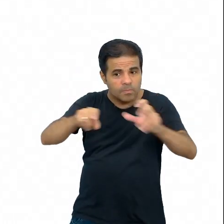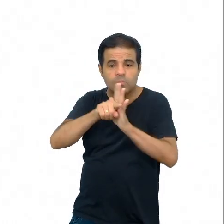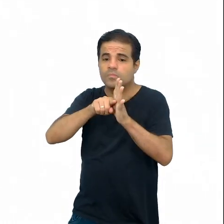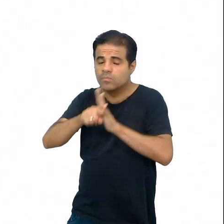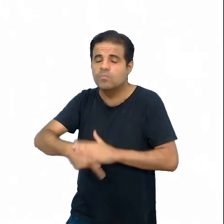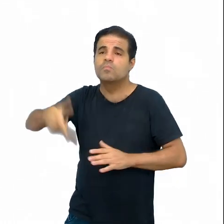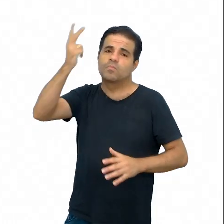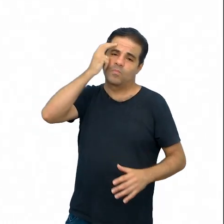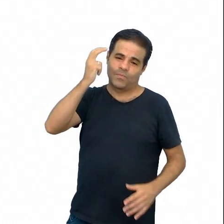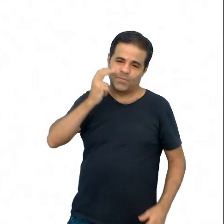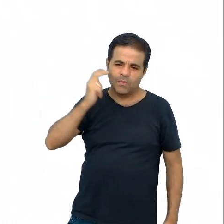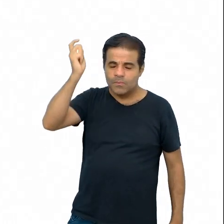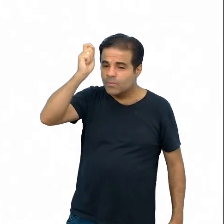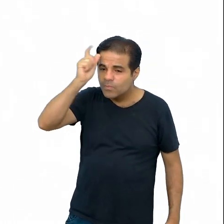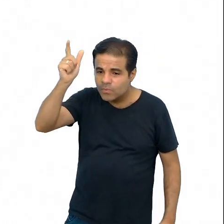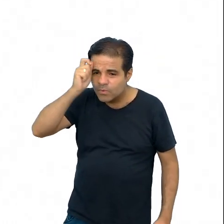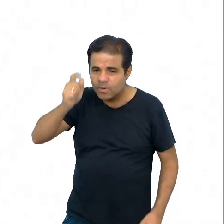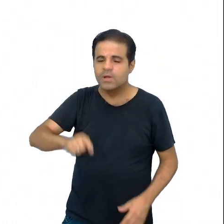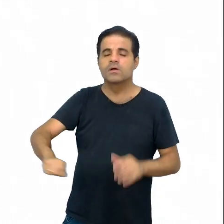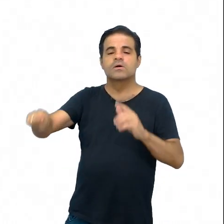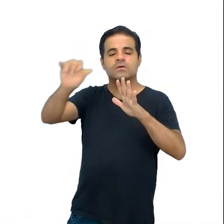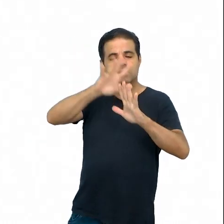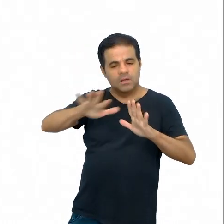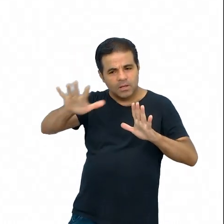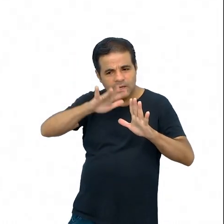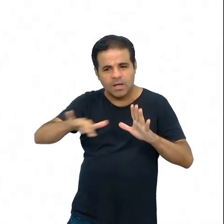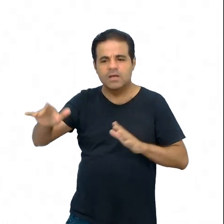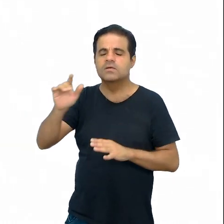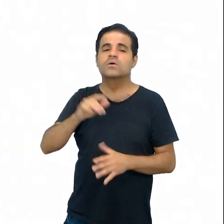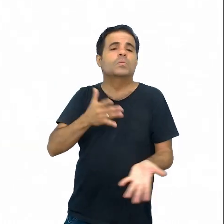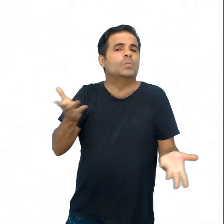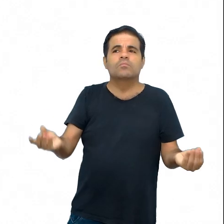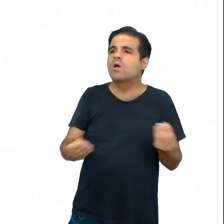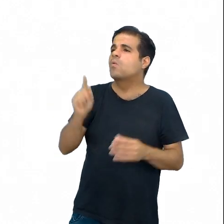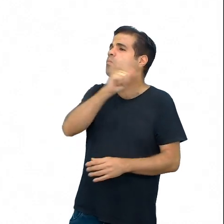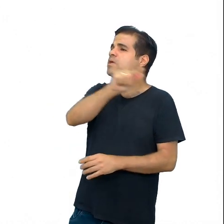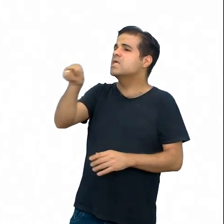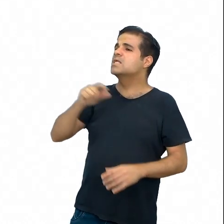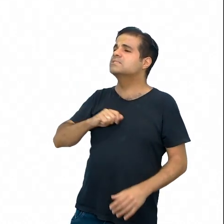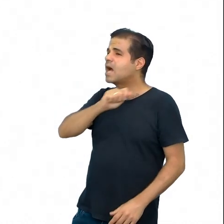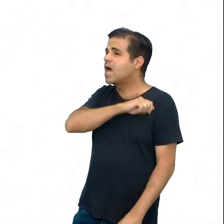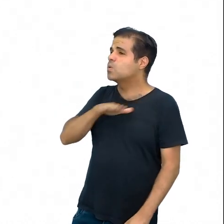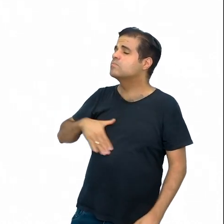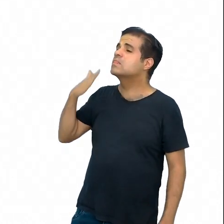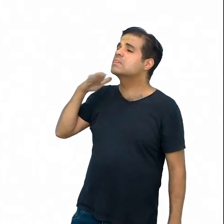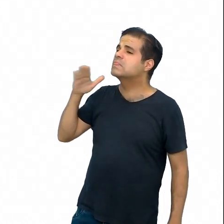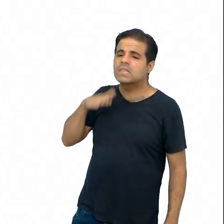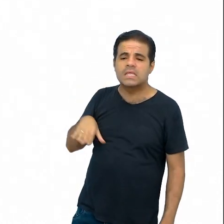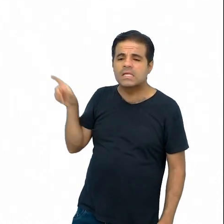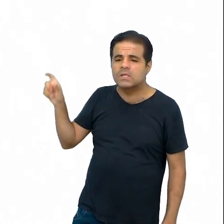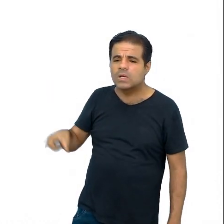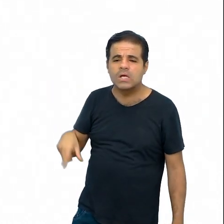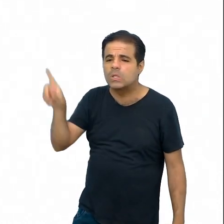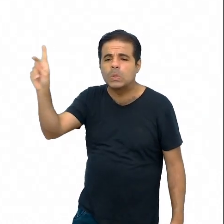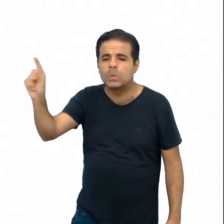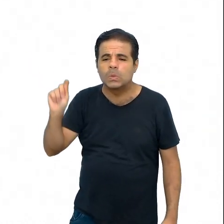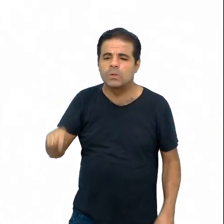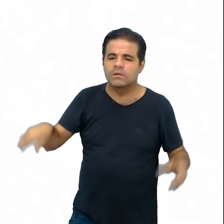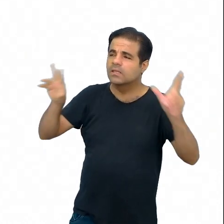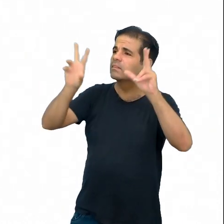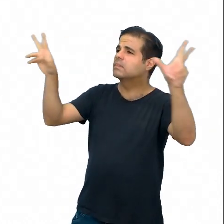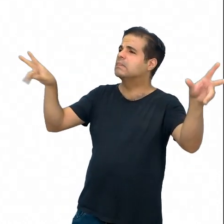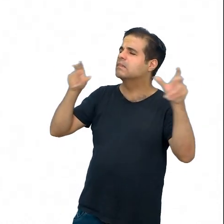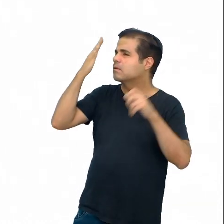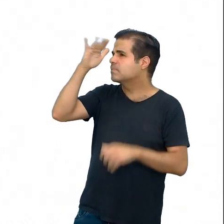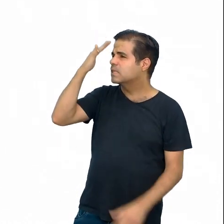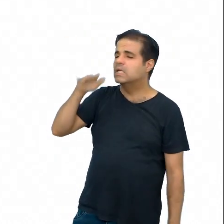produção cultural, bem como as mídias, questionando sobre o que eles, alunos, entendem sobre essa